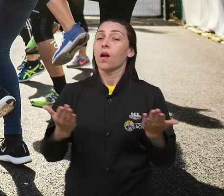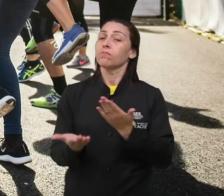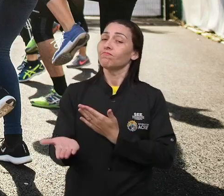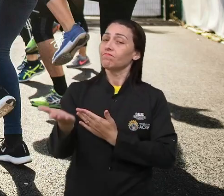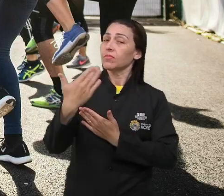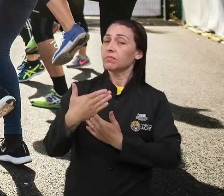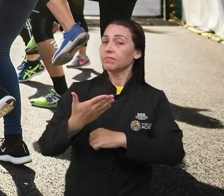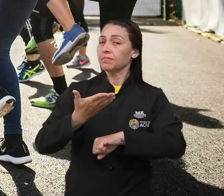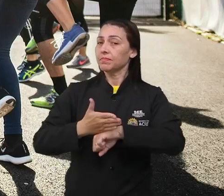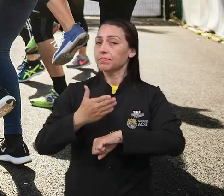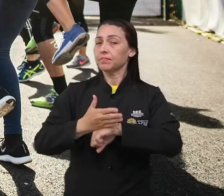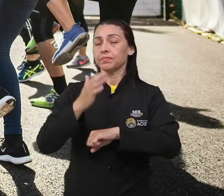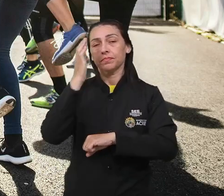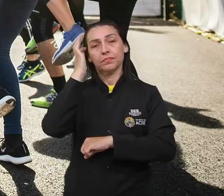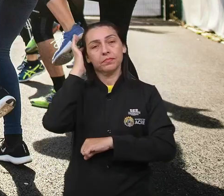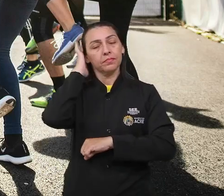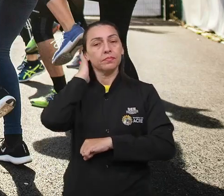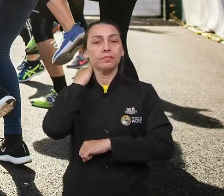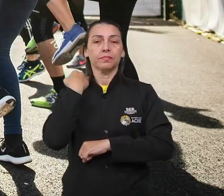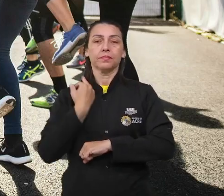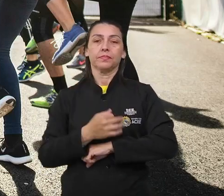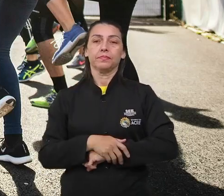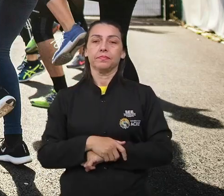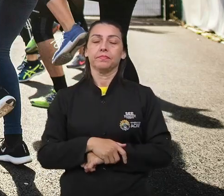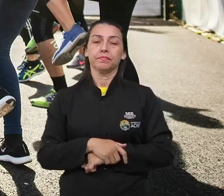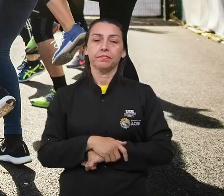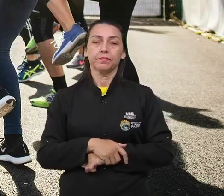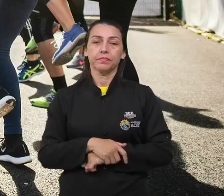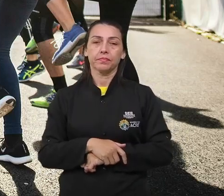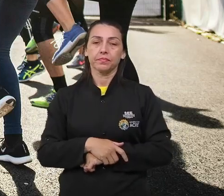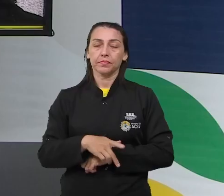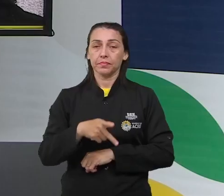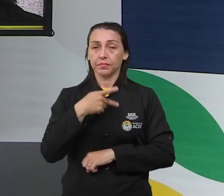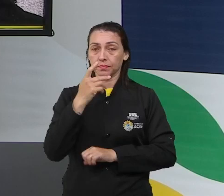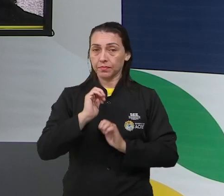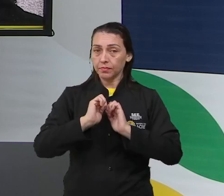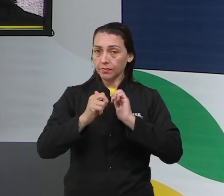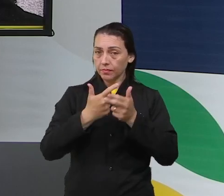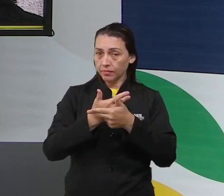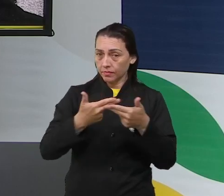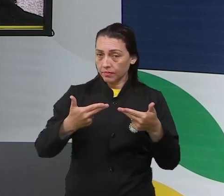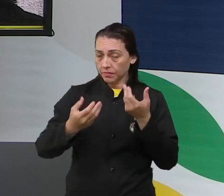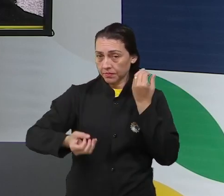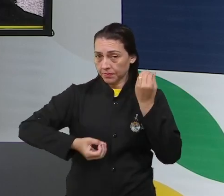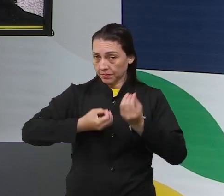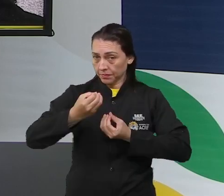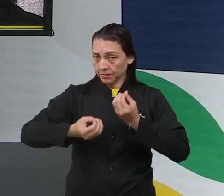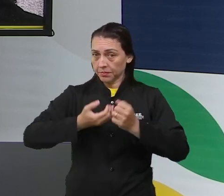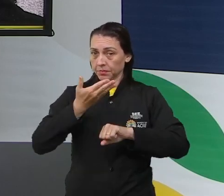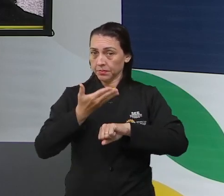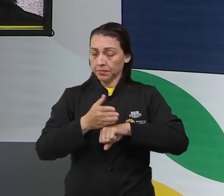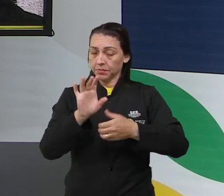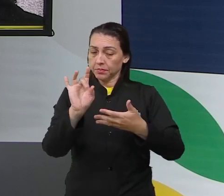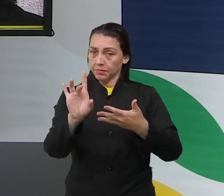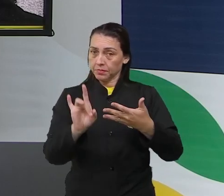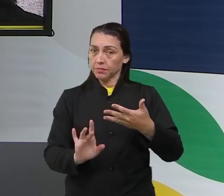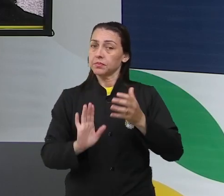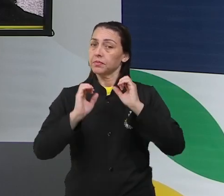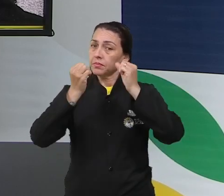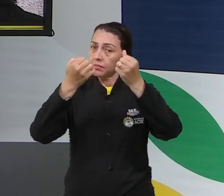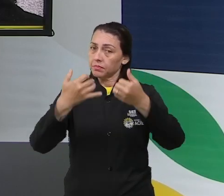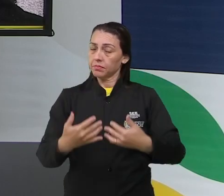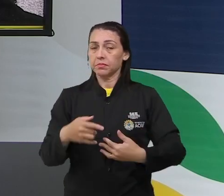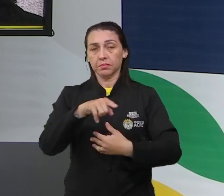let's practice. Vamos praticar. Acabamos de falar sobre os esportes, como que se pratica cada um deles e